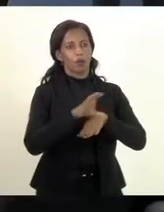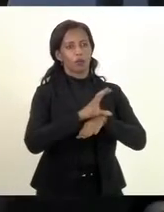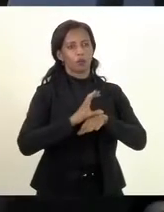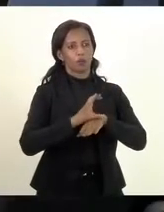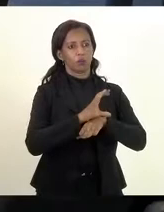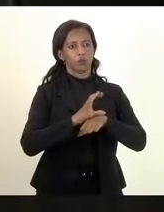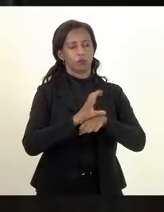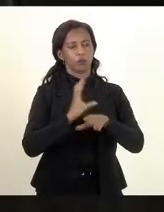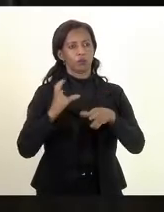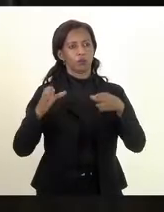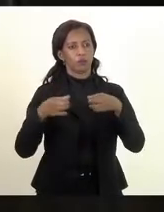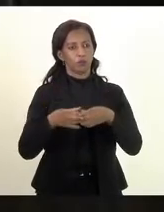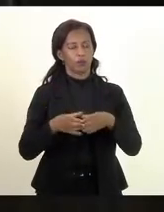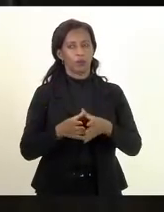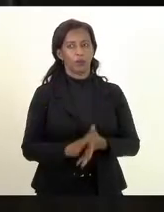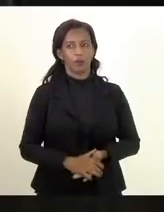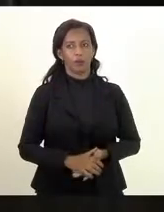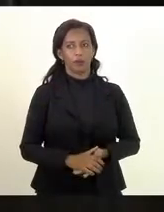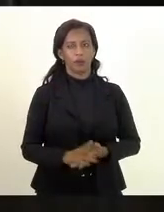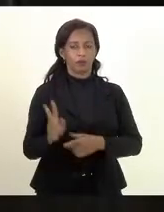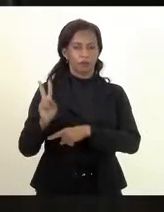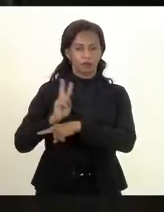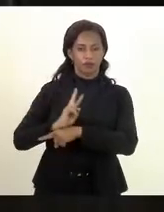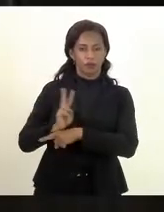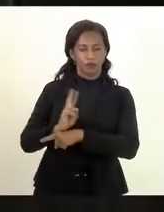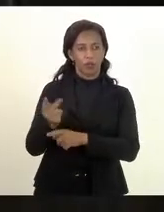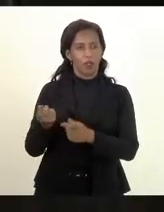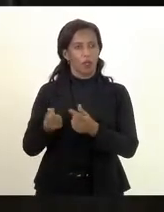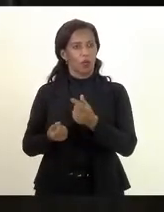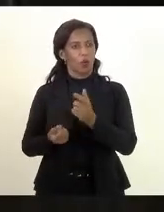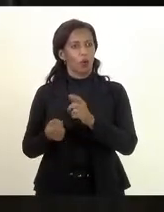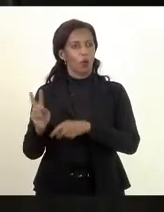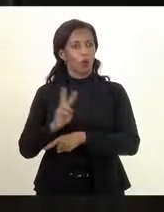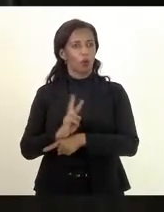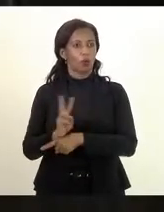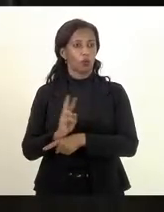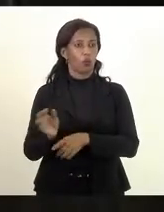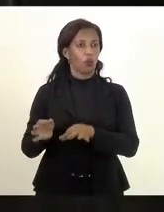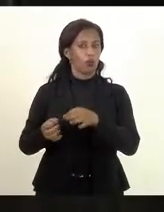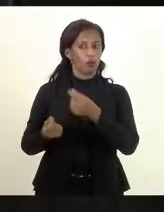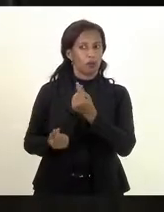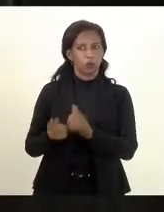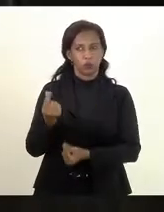Pela Comissão de Orçamentos, Finanças, Fiscalização Financeira e Controle, deputado Márcio Canella.